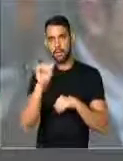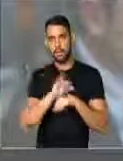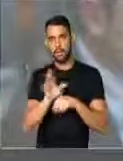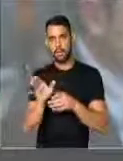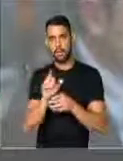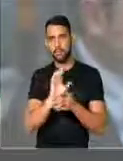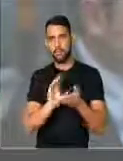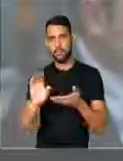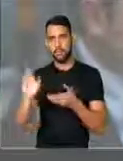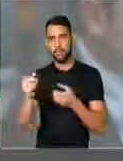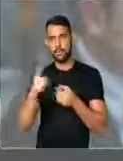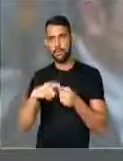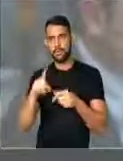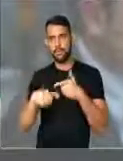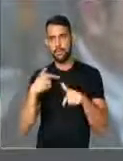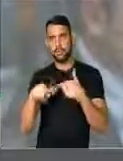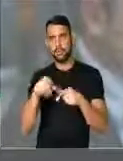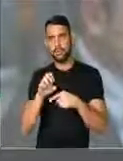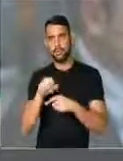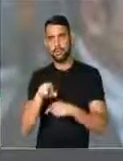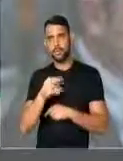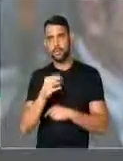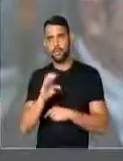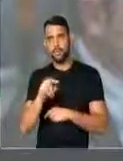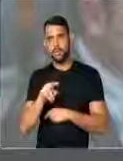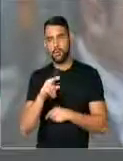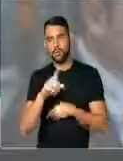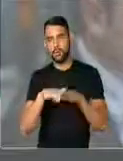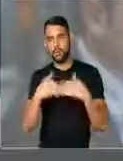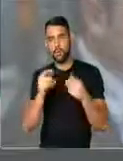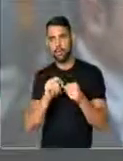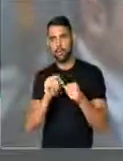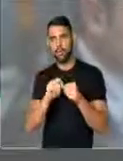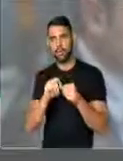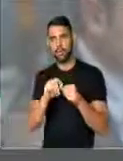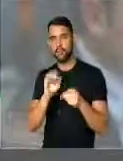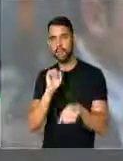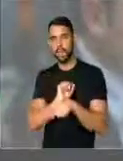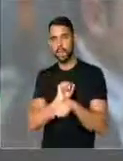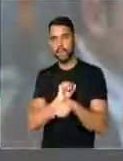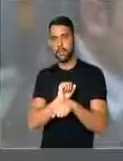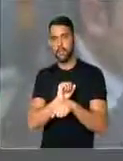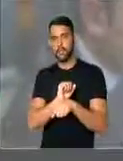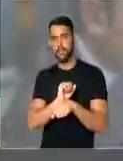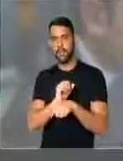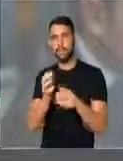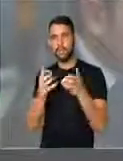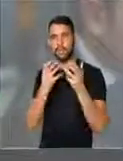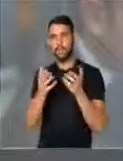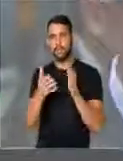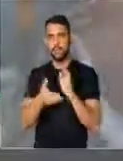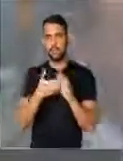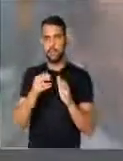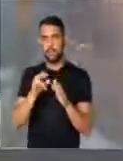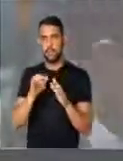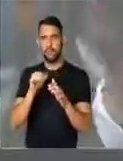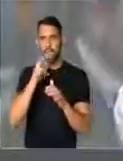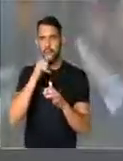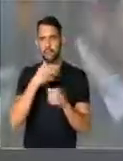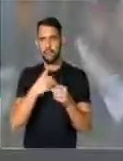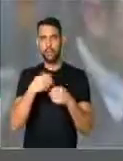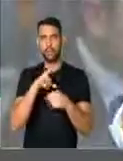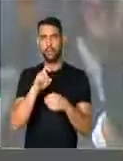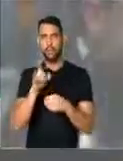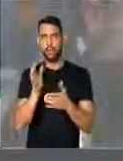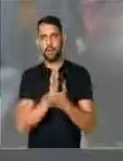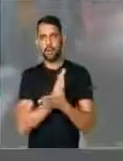na cidade para o retorno das atividades da Samarco. Enquanto ela está com suas atividades paralisadas, ela está querendo tirar, captar água do município de